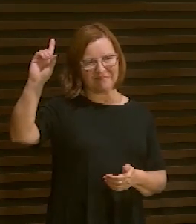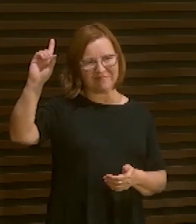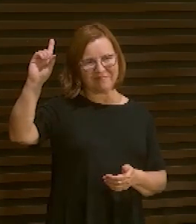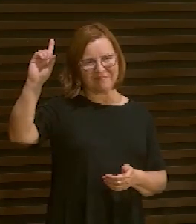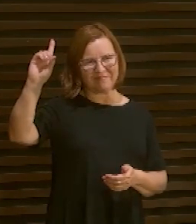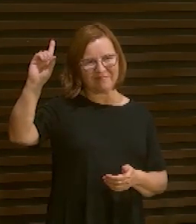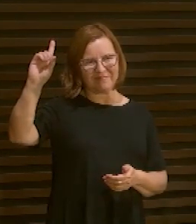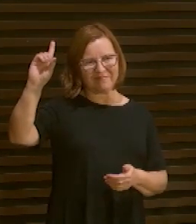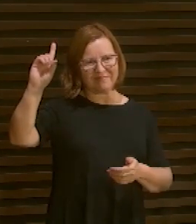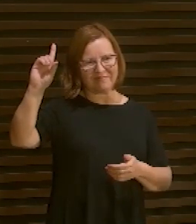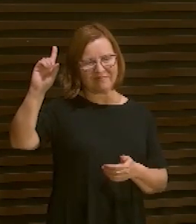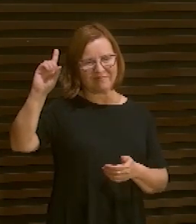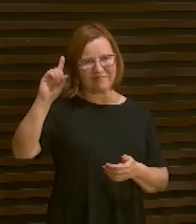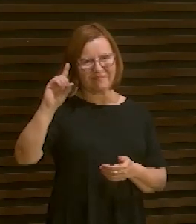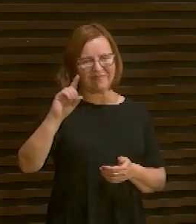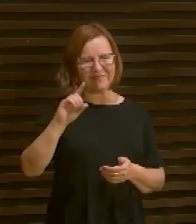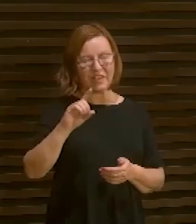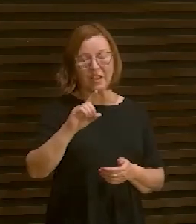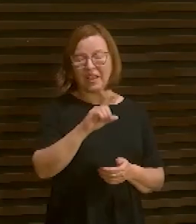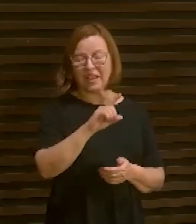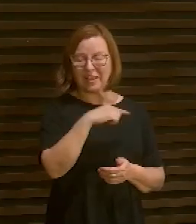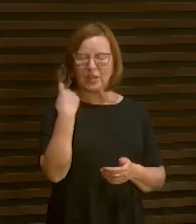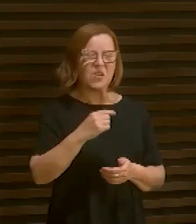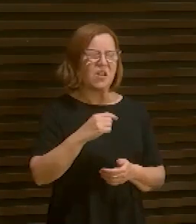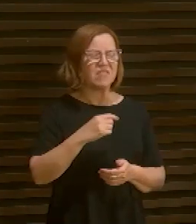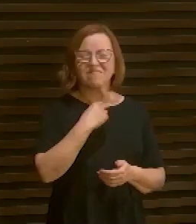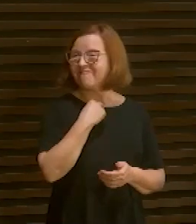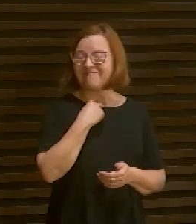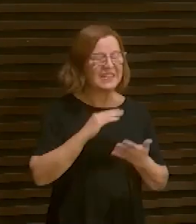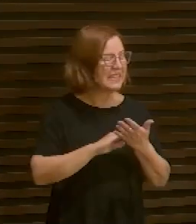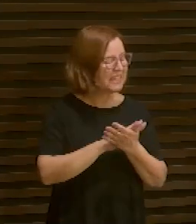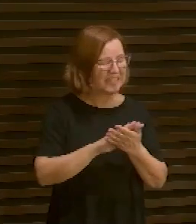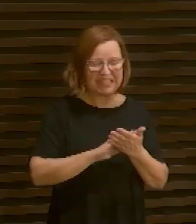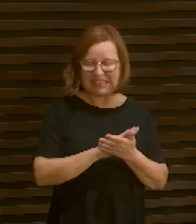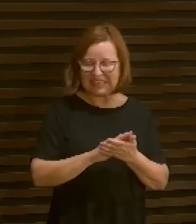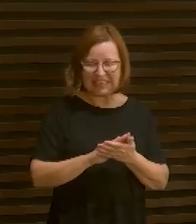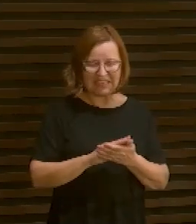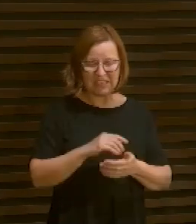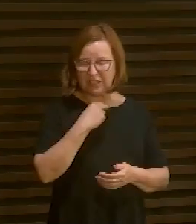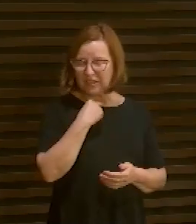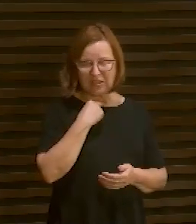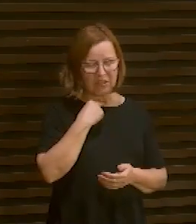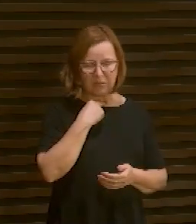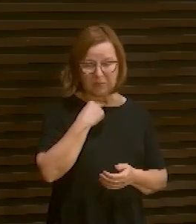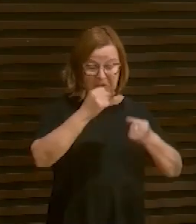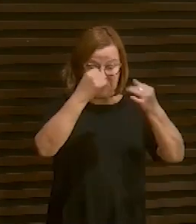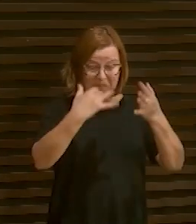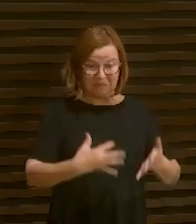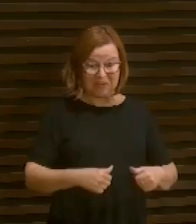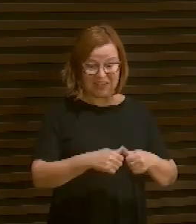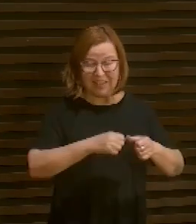que nós não podemos nada, não podemos descrever essa tão grande